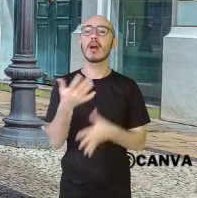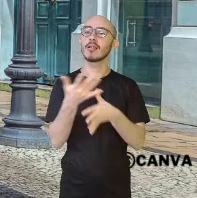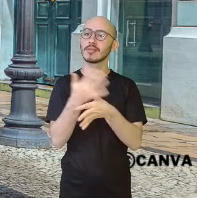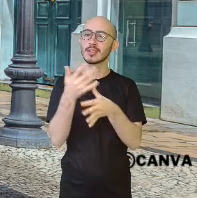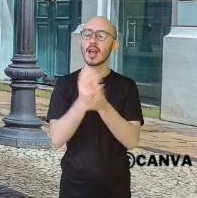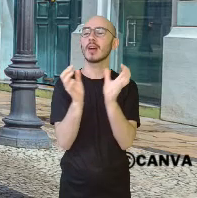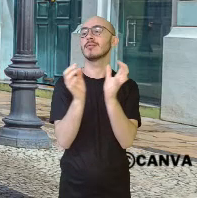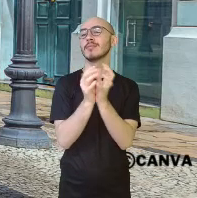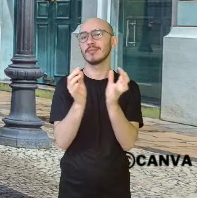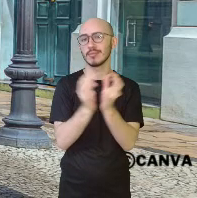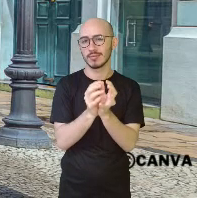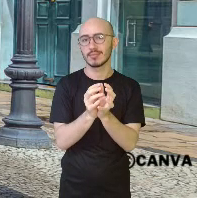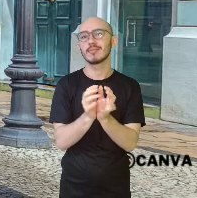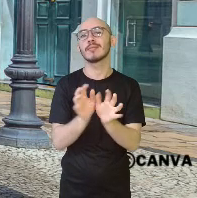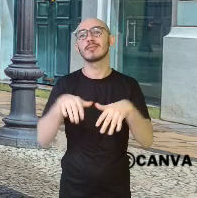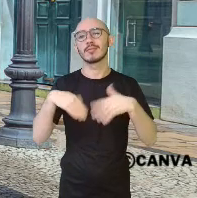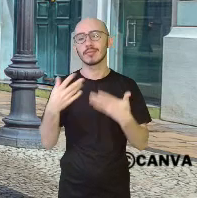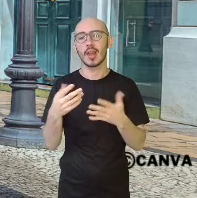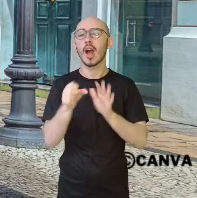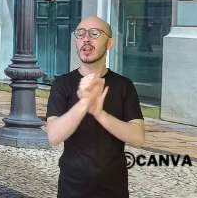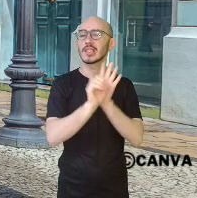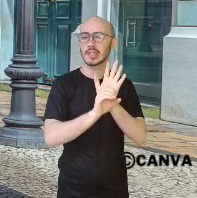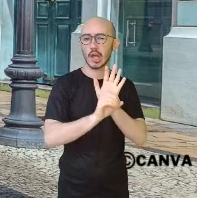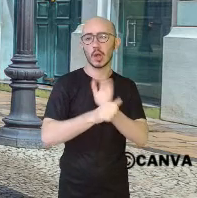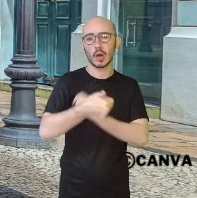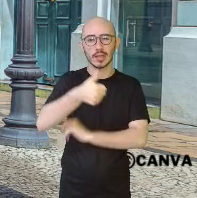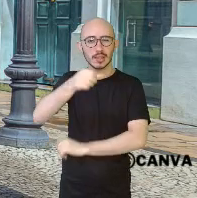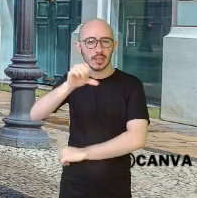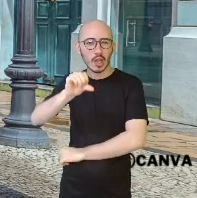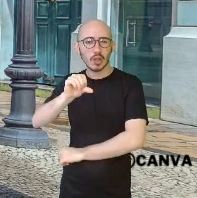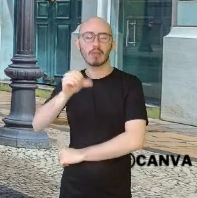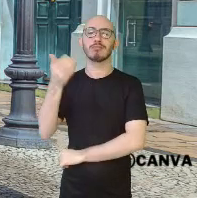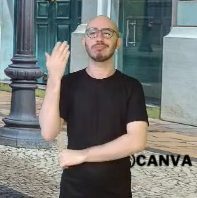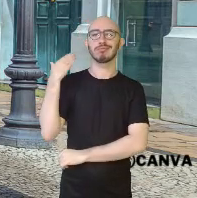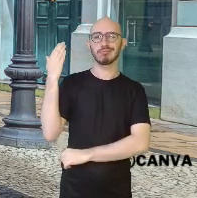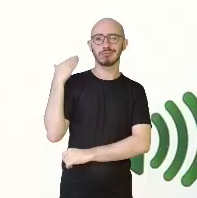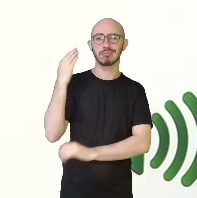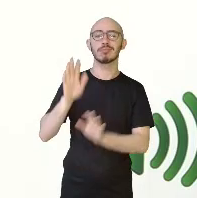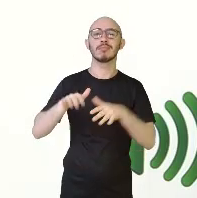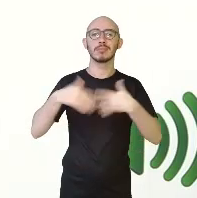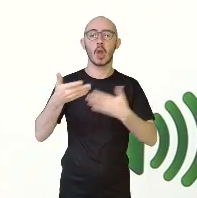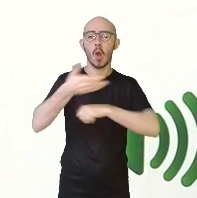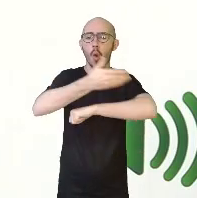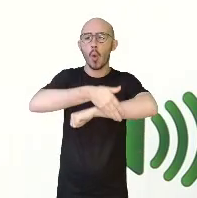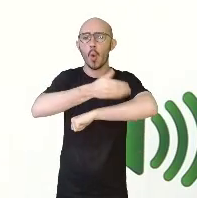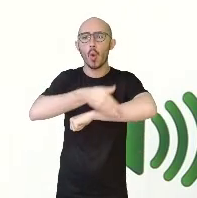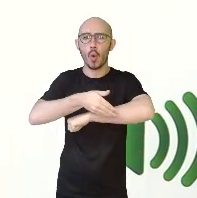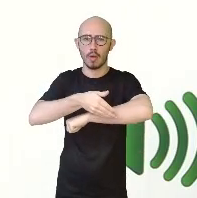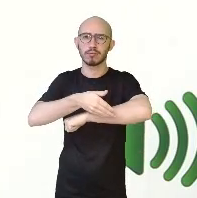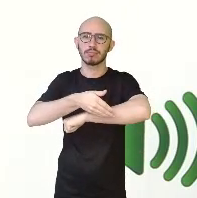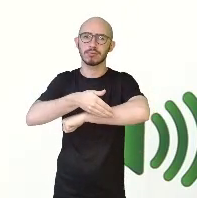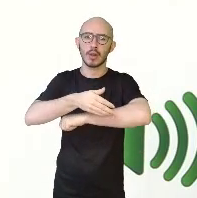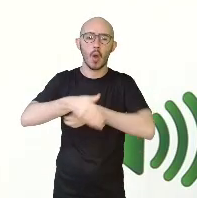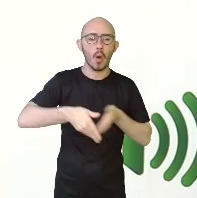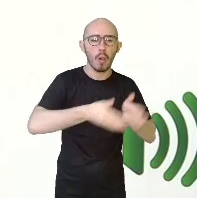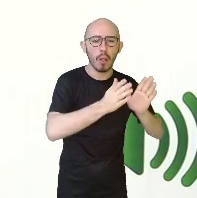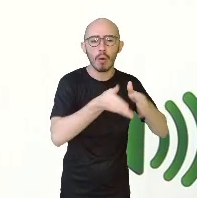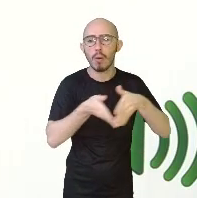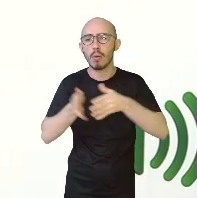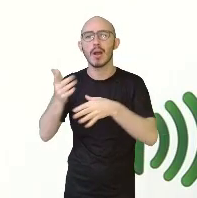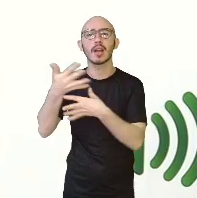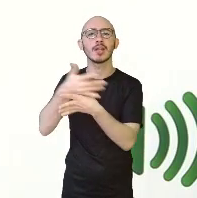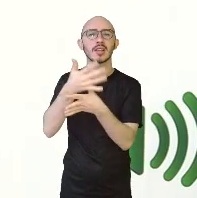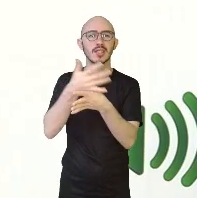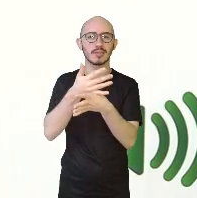do Recife, final do século XIX. Pois é, as ruas de Recife sempre muito